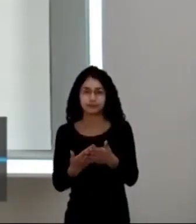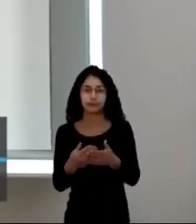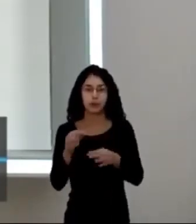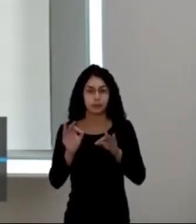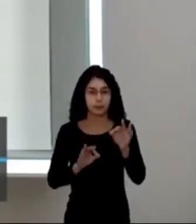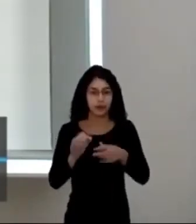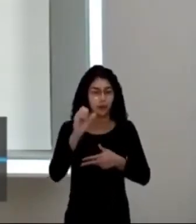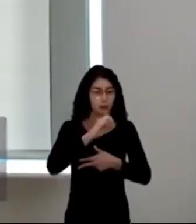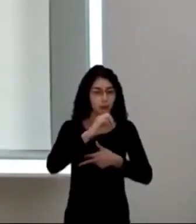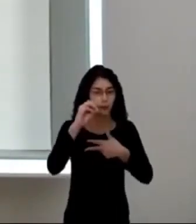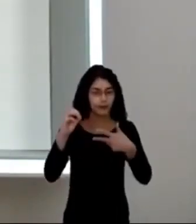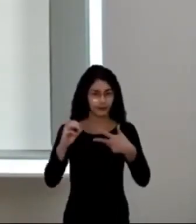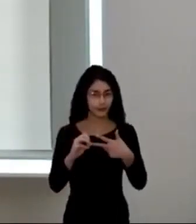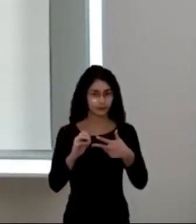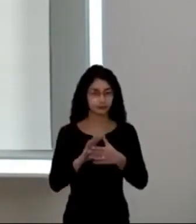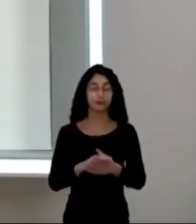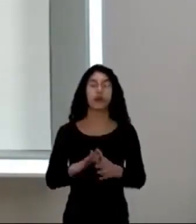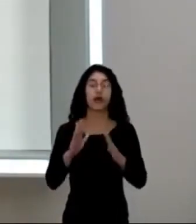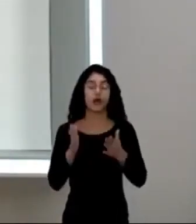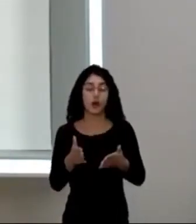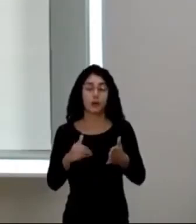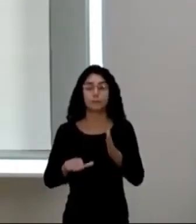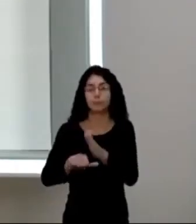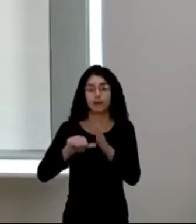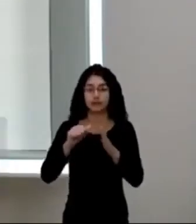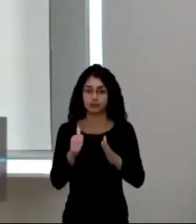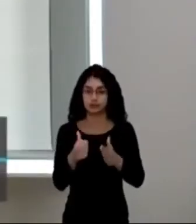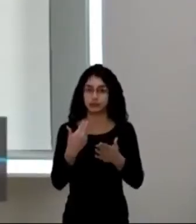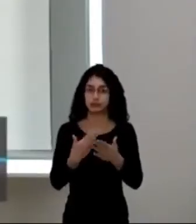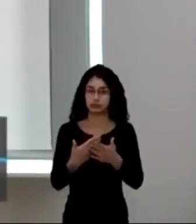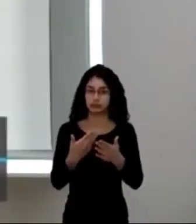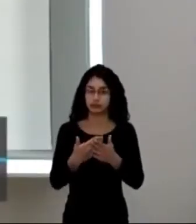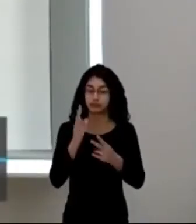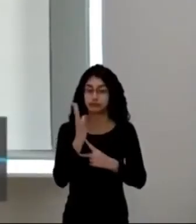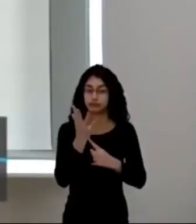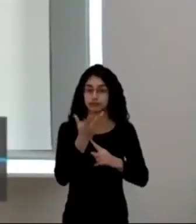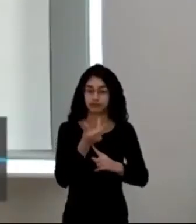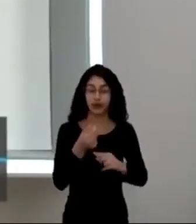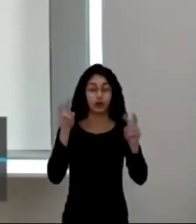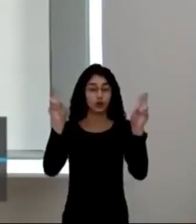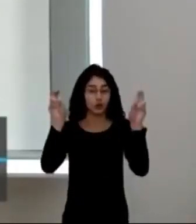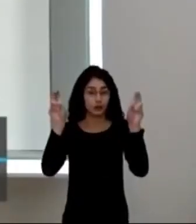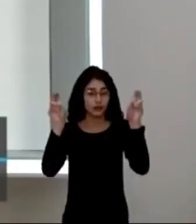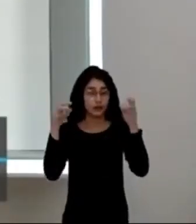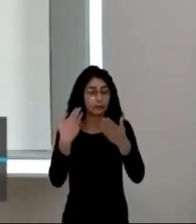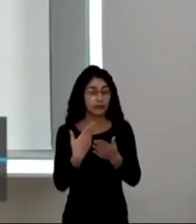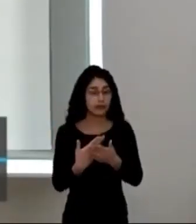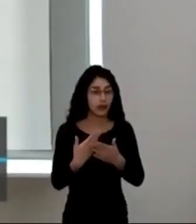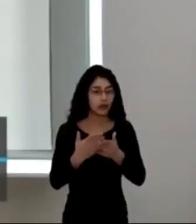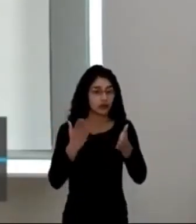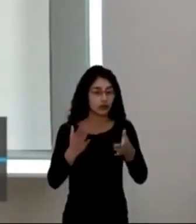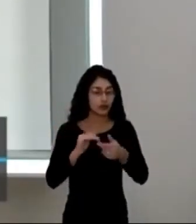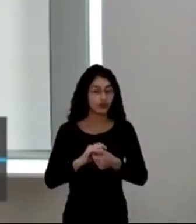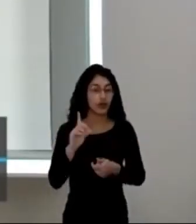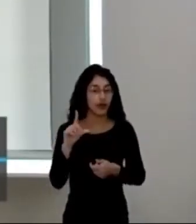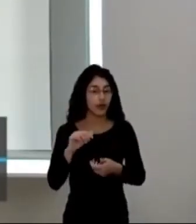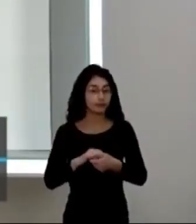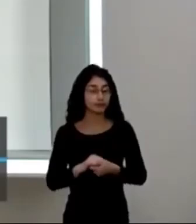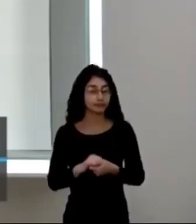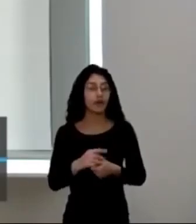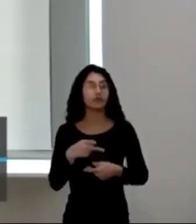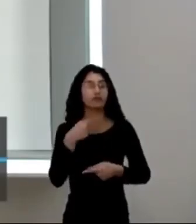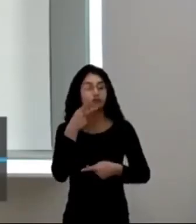Enem. Agora nós vamos ter mais uma aula de arte e o tema da aula de hoje será falar